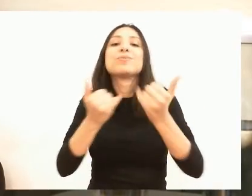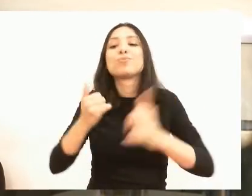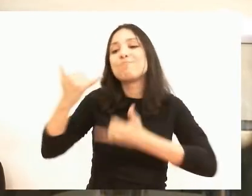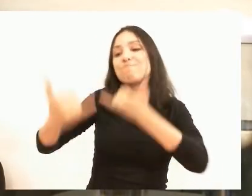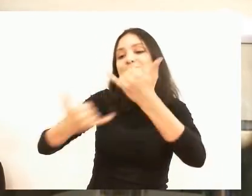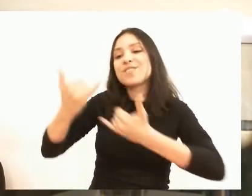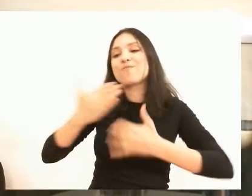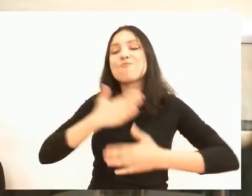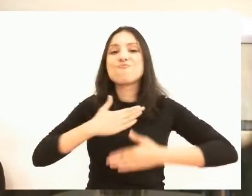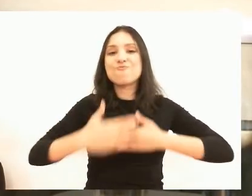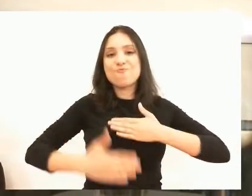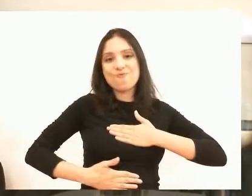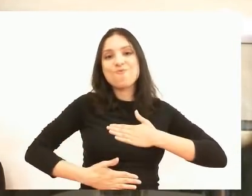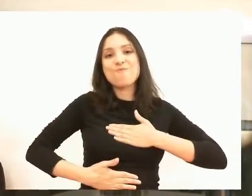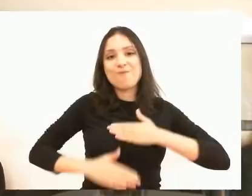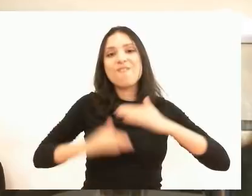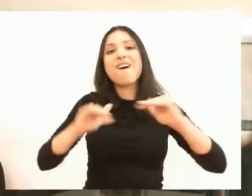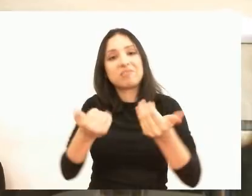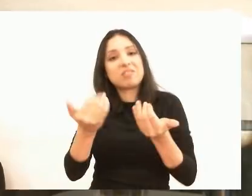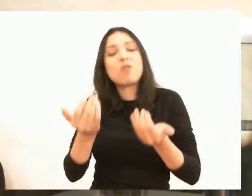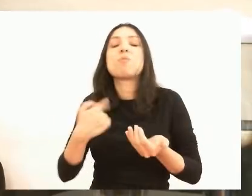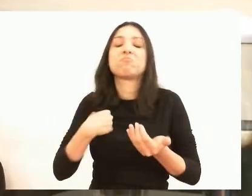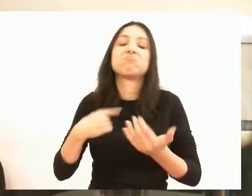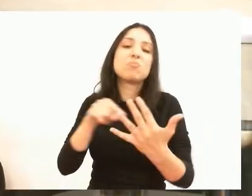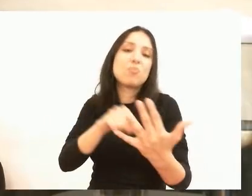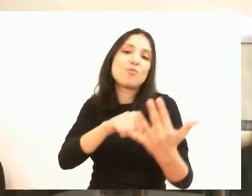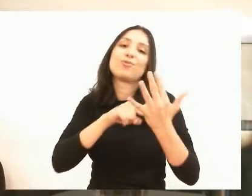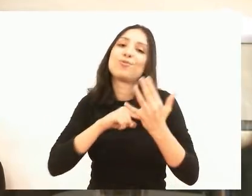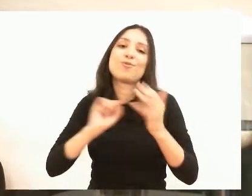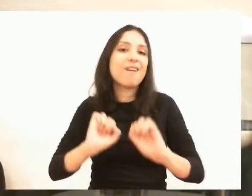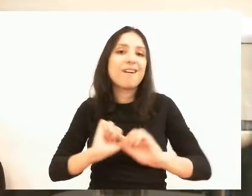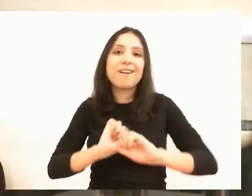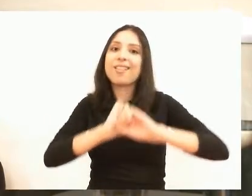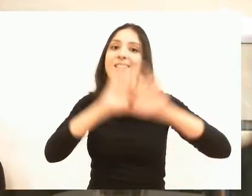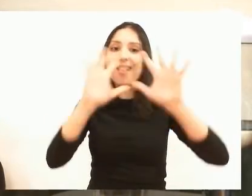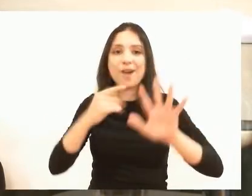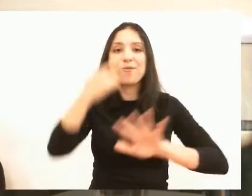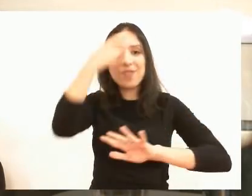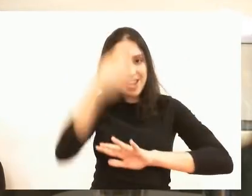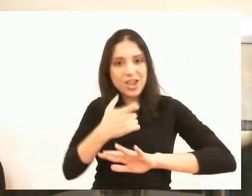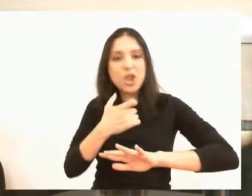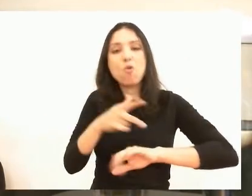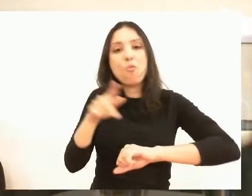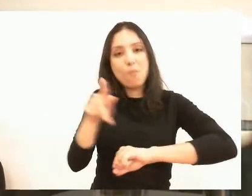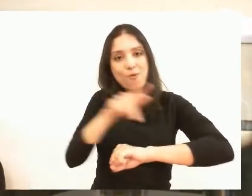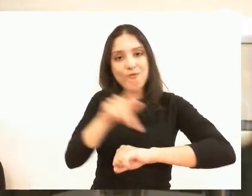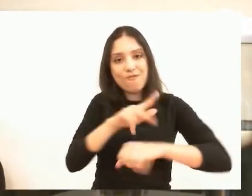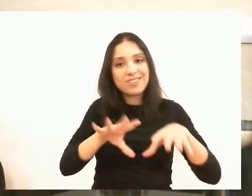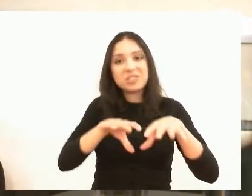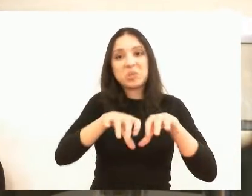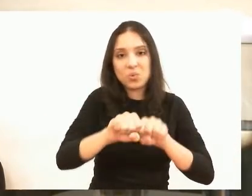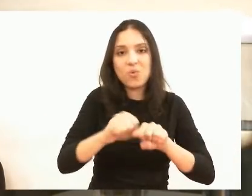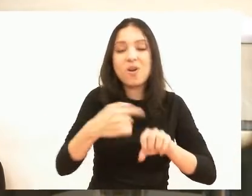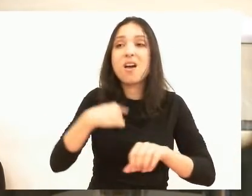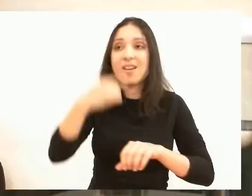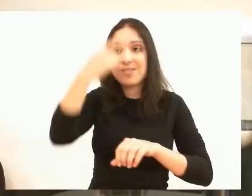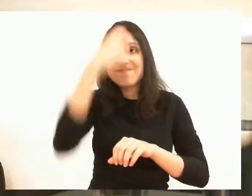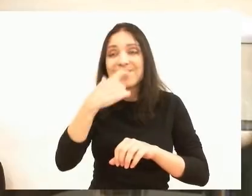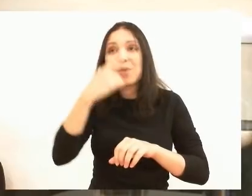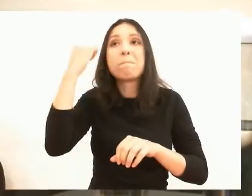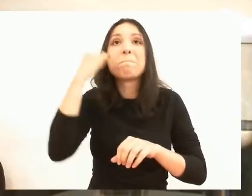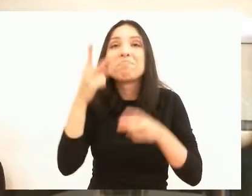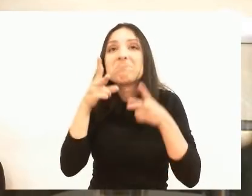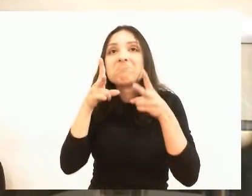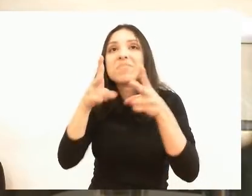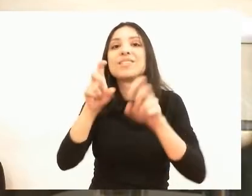ficou muito evidente para mim como educadora o quanto que o processo então